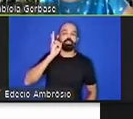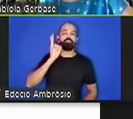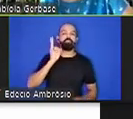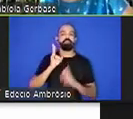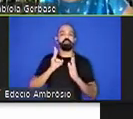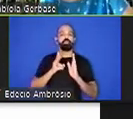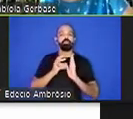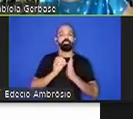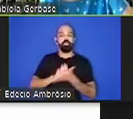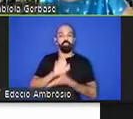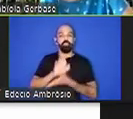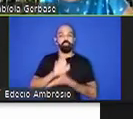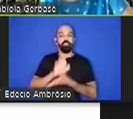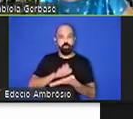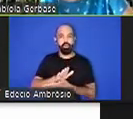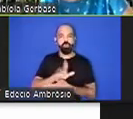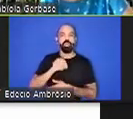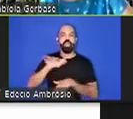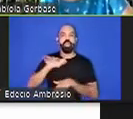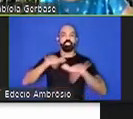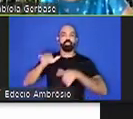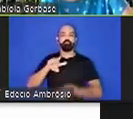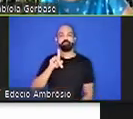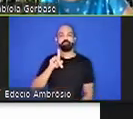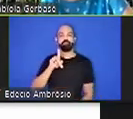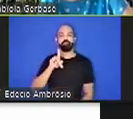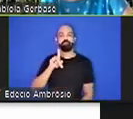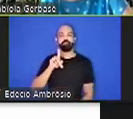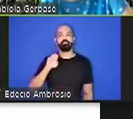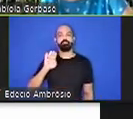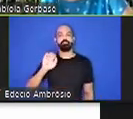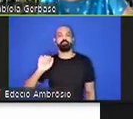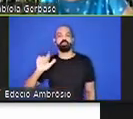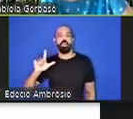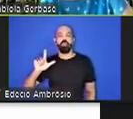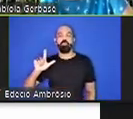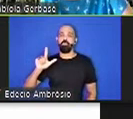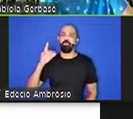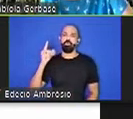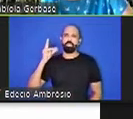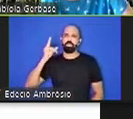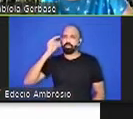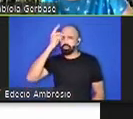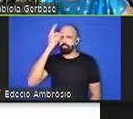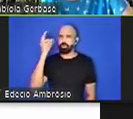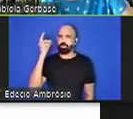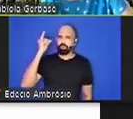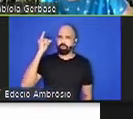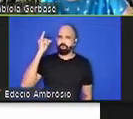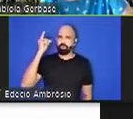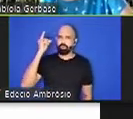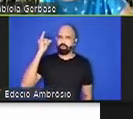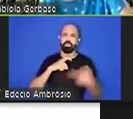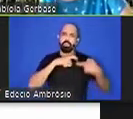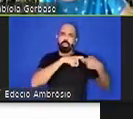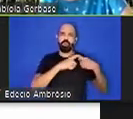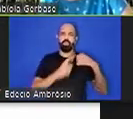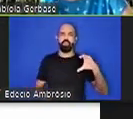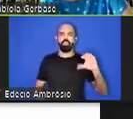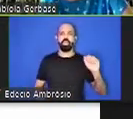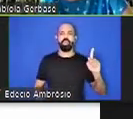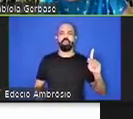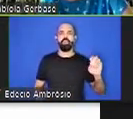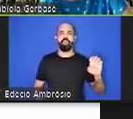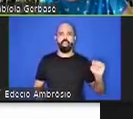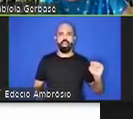nossa newsletter a chamada do PROBRAL, que é o mais antigo programa que a gente tem com a CAPES, que fomenta projetos conjuntos no Brasil e na